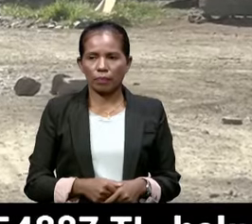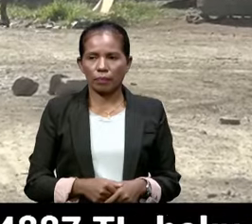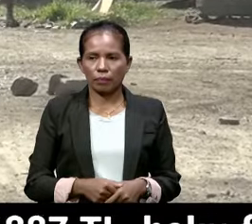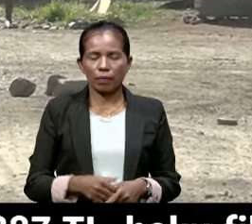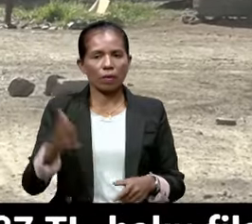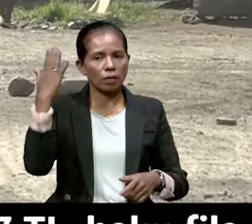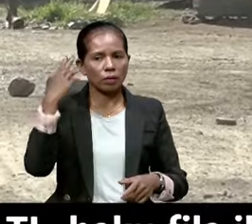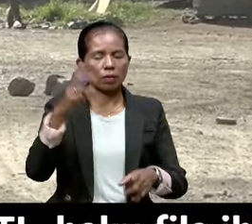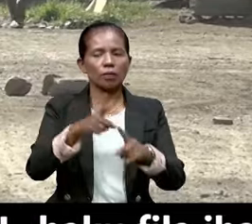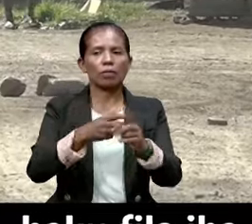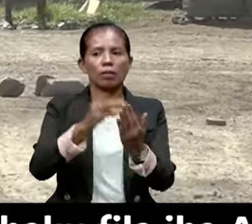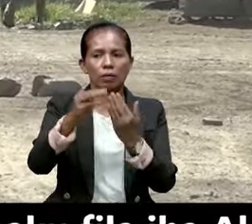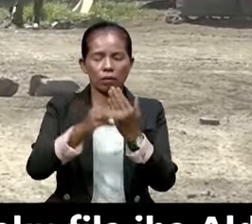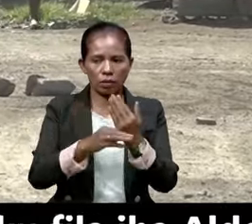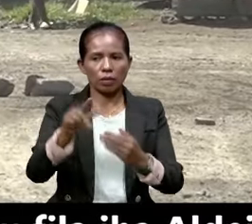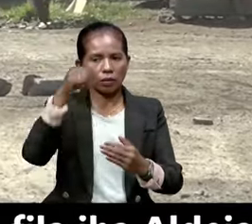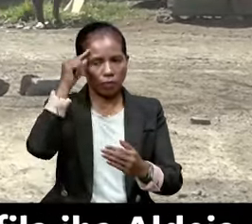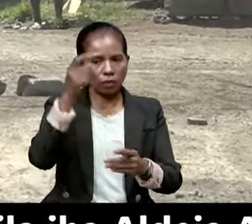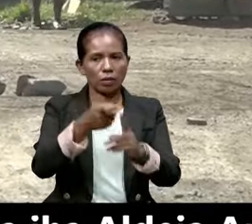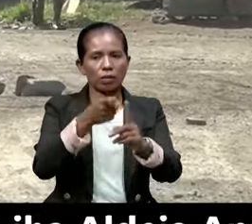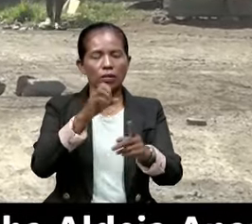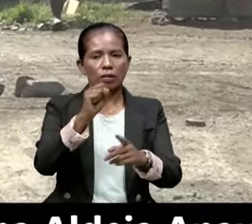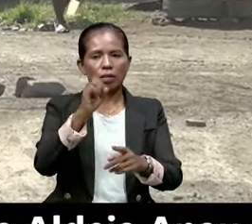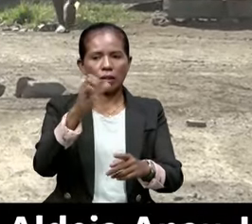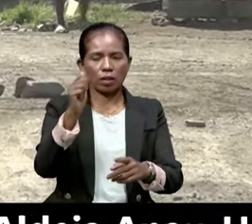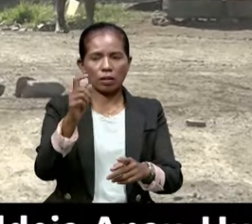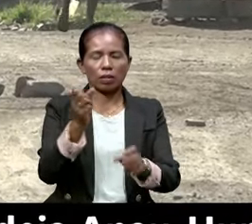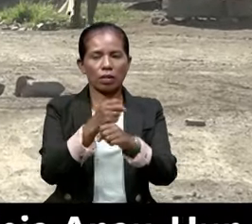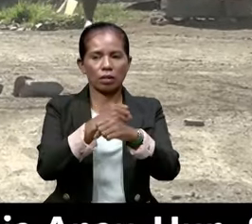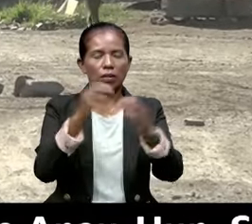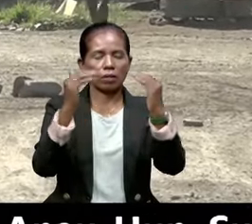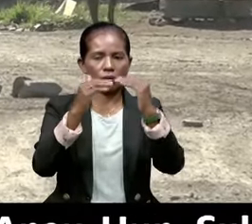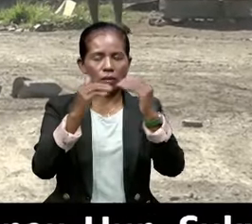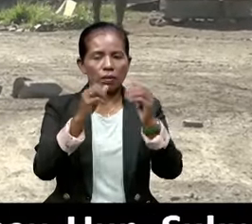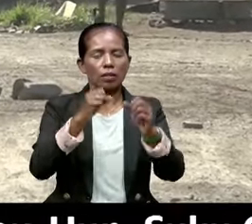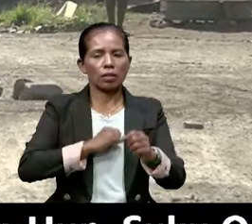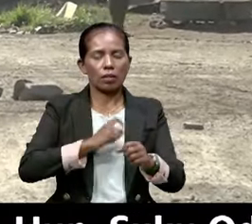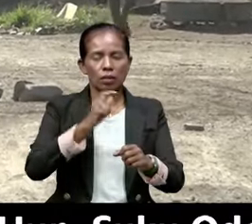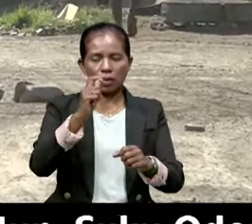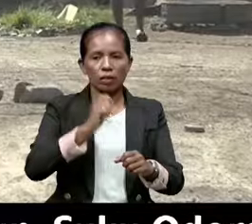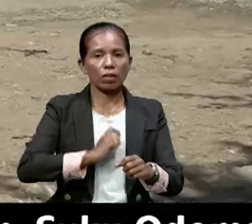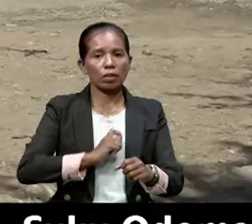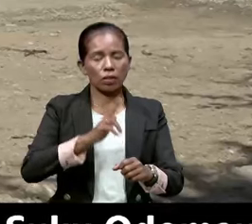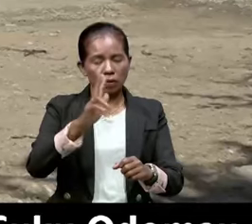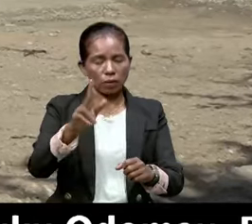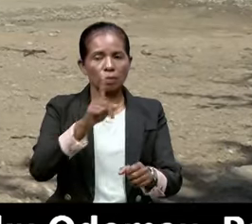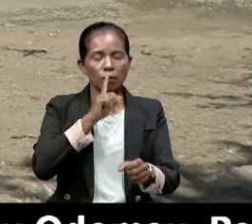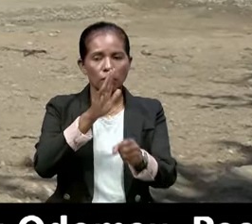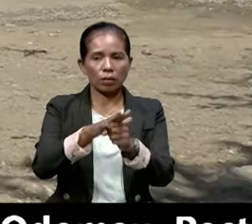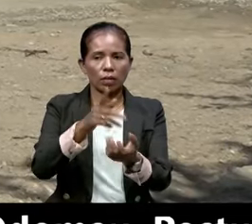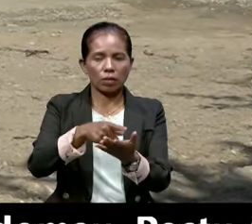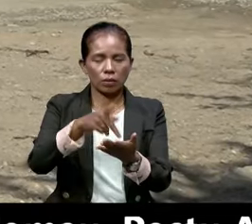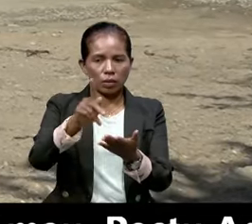Antes ne ia fula mai foi na las ne governo li husiato hala on diálogo comunidade ia tasitolo no promete se hala compensação no